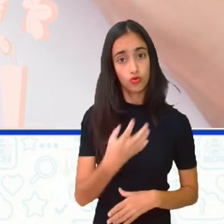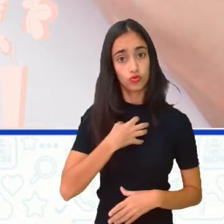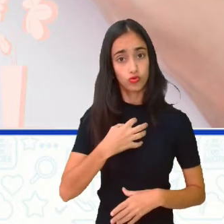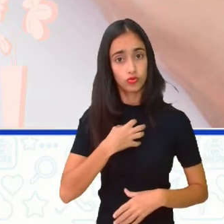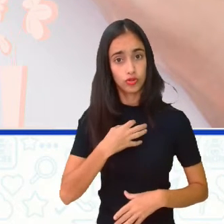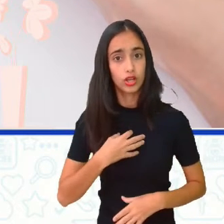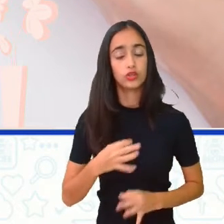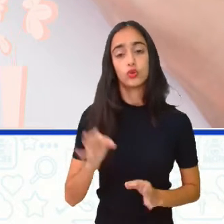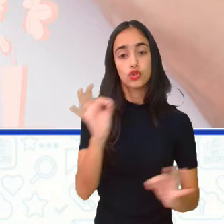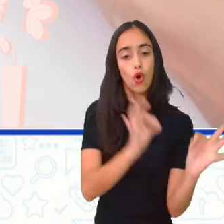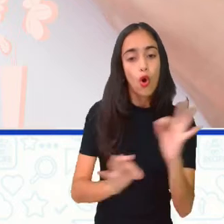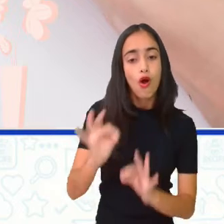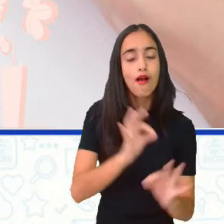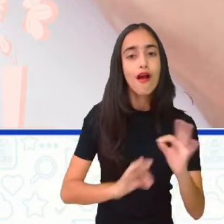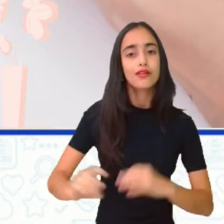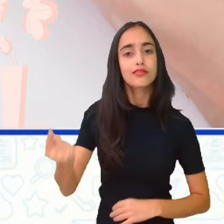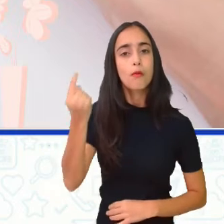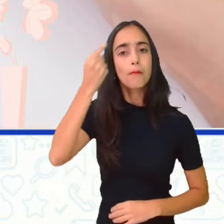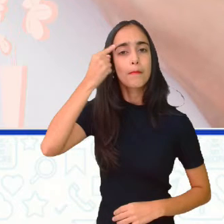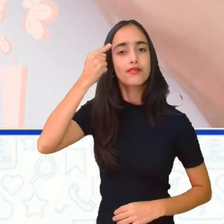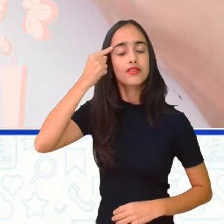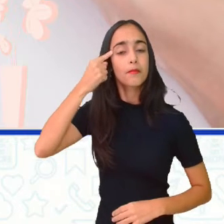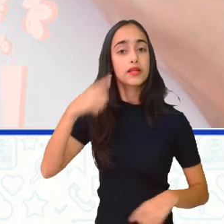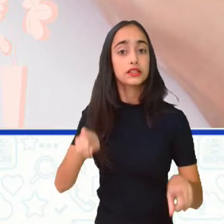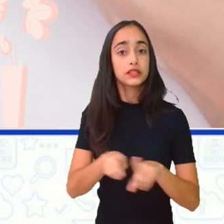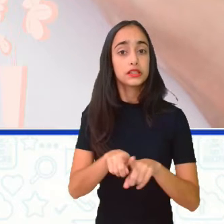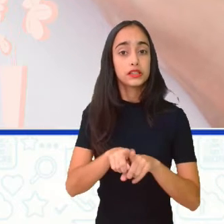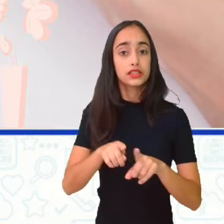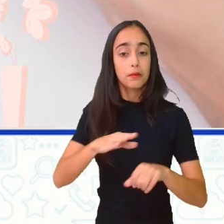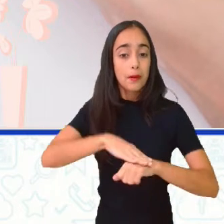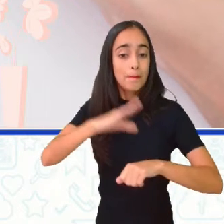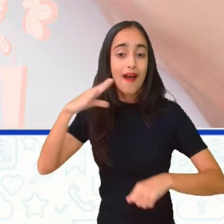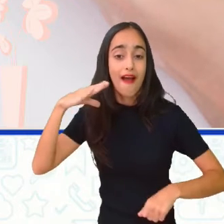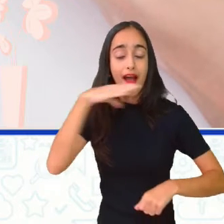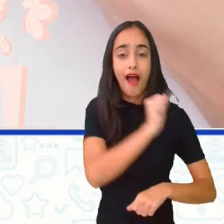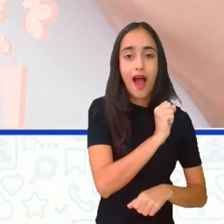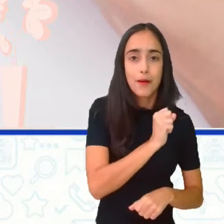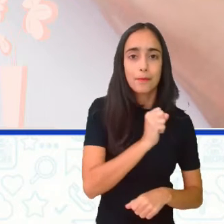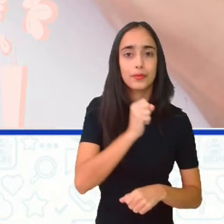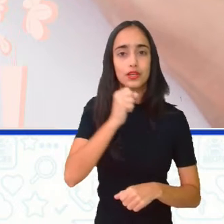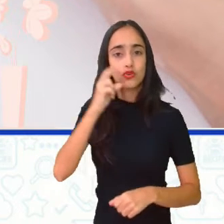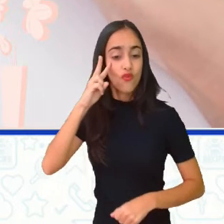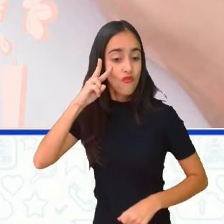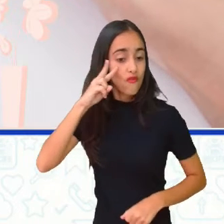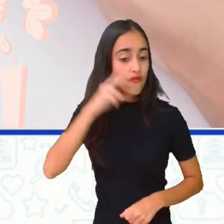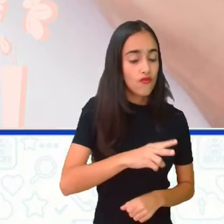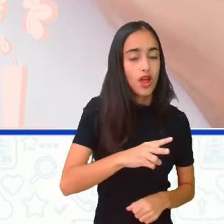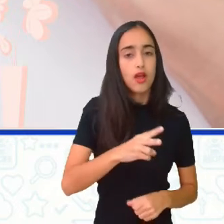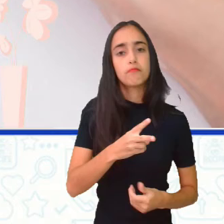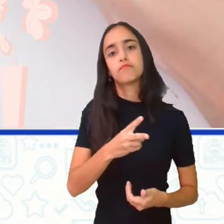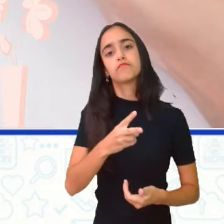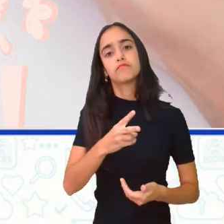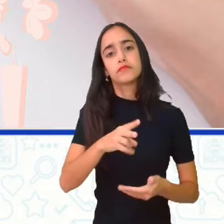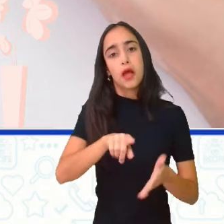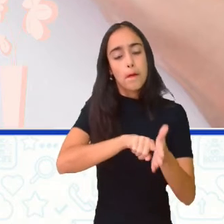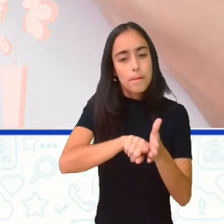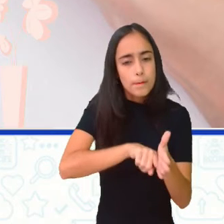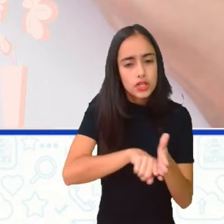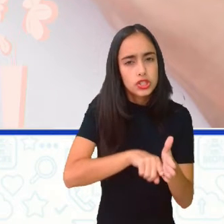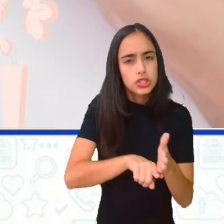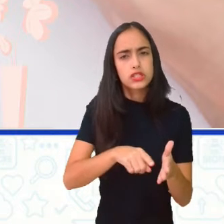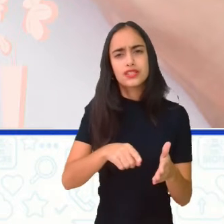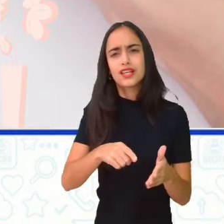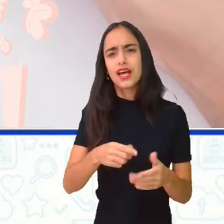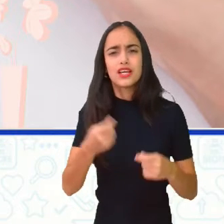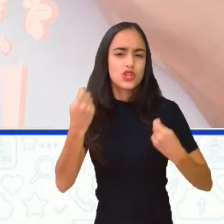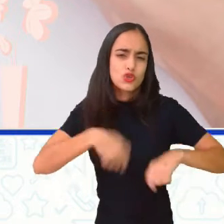organização do pensamento e também uma forma direta de acessar um determinado conhecimento sem precisar reler um texto completamente. Imagina você aí em